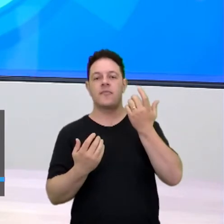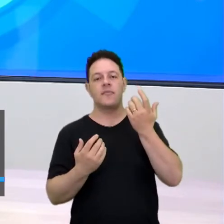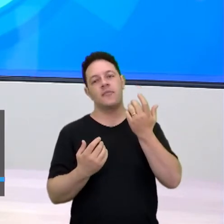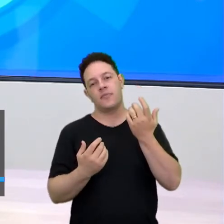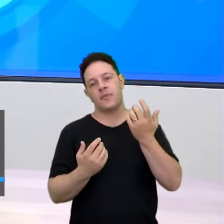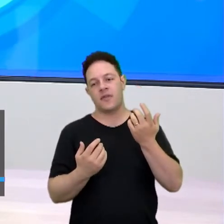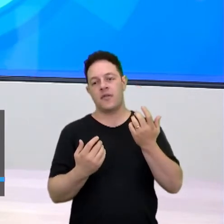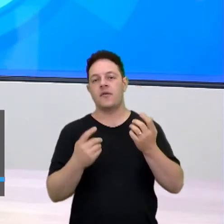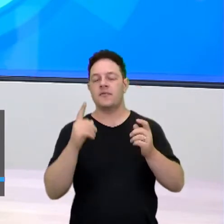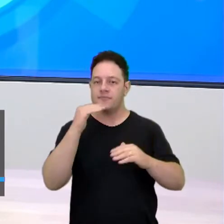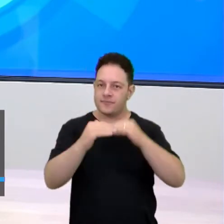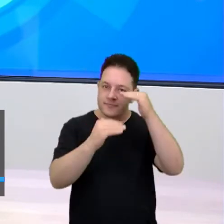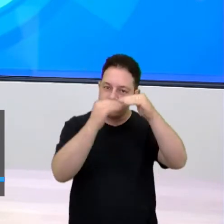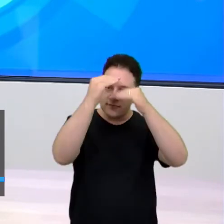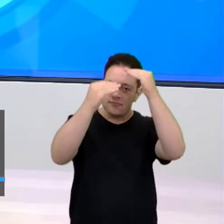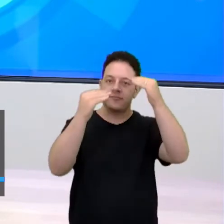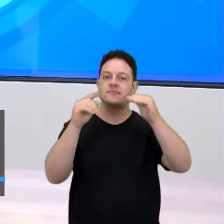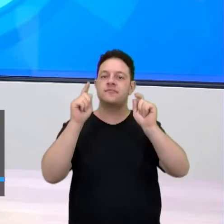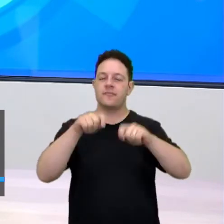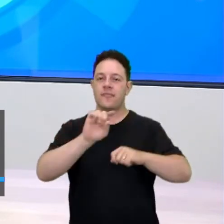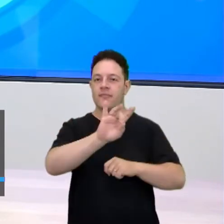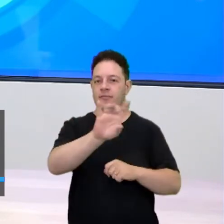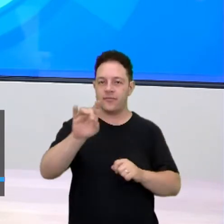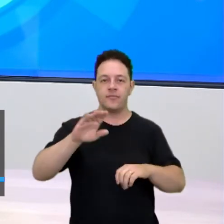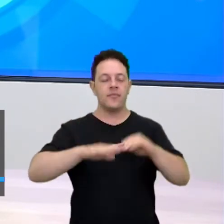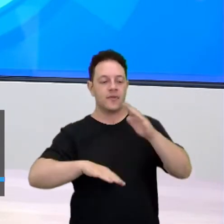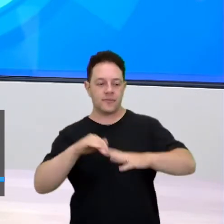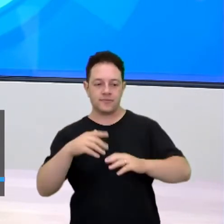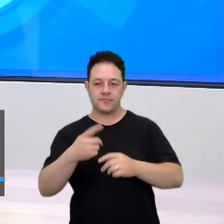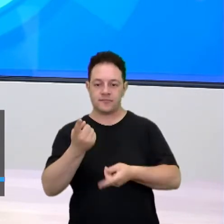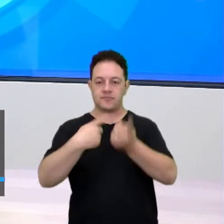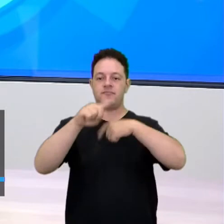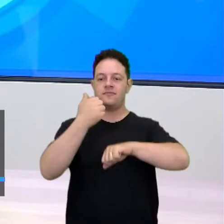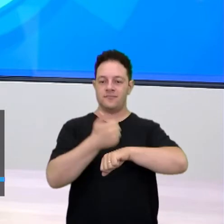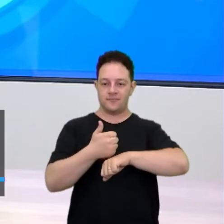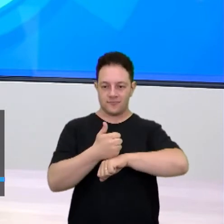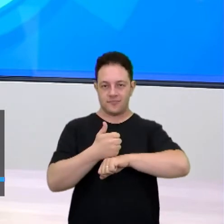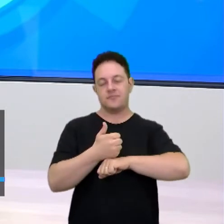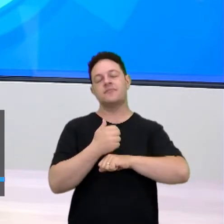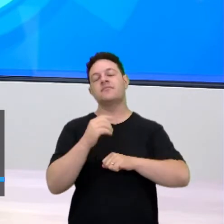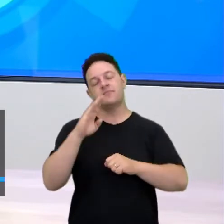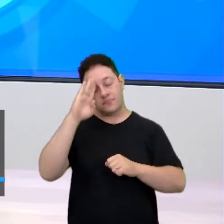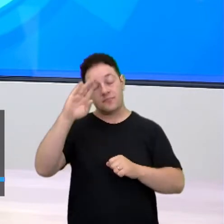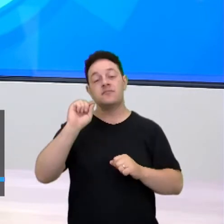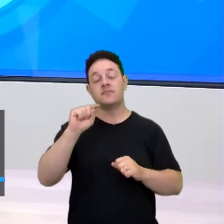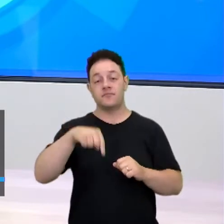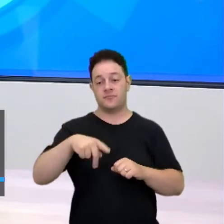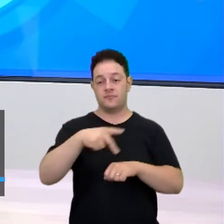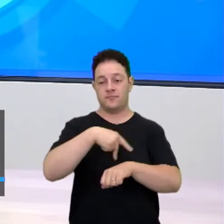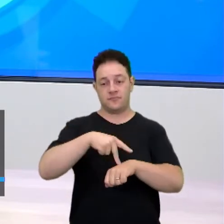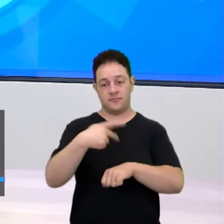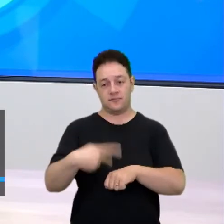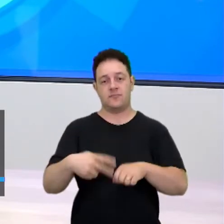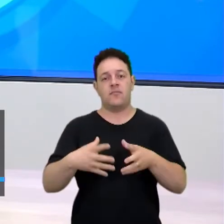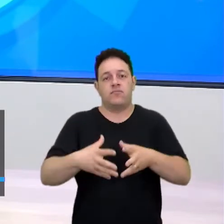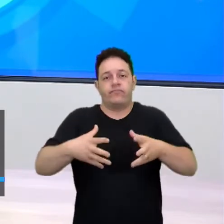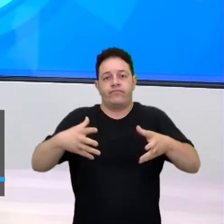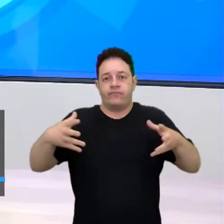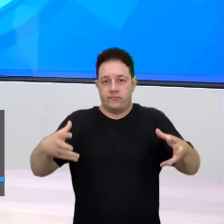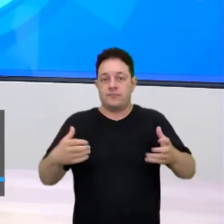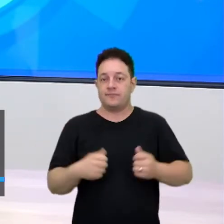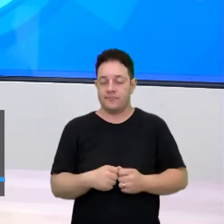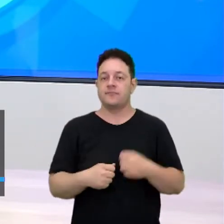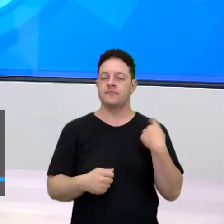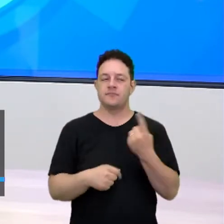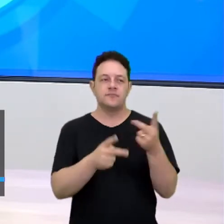logicamente, evoluir na sua capacidade profissional, a tendência, obviamente, é que esse país cresça. E a gente observou aí por